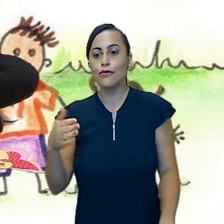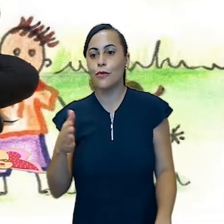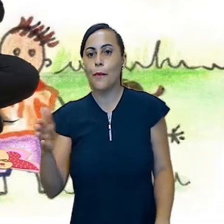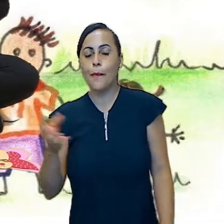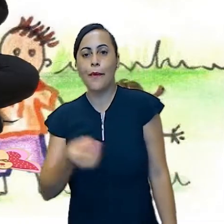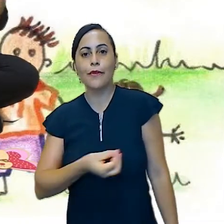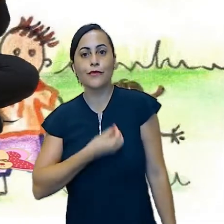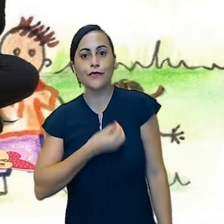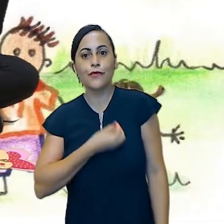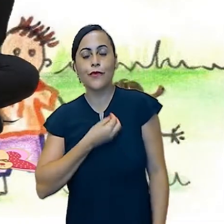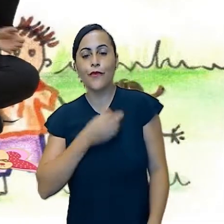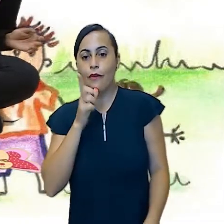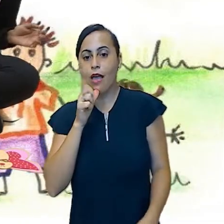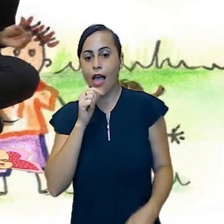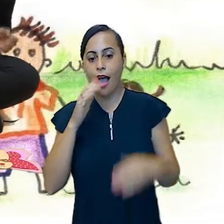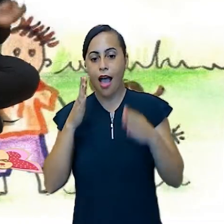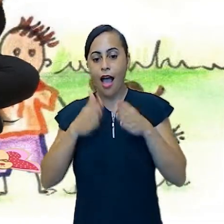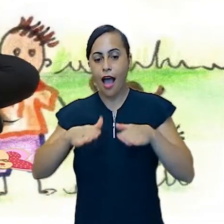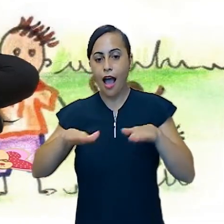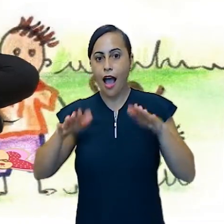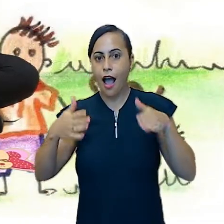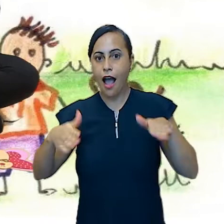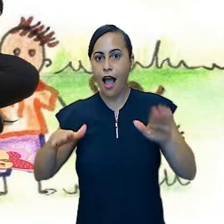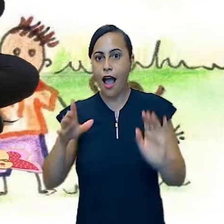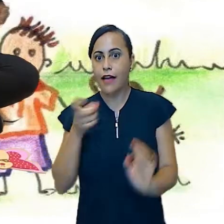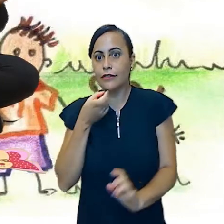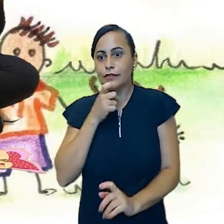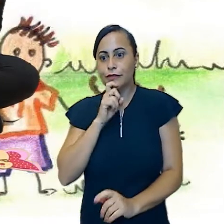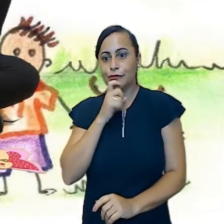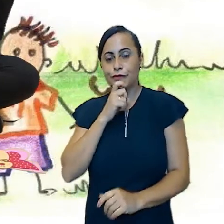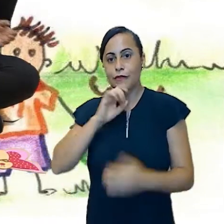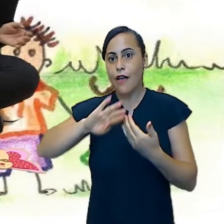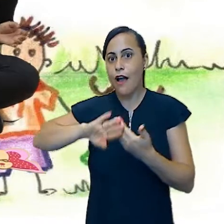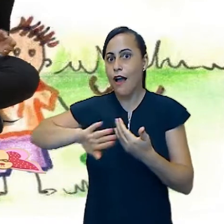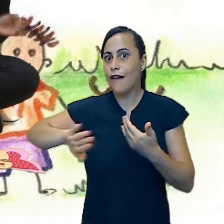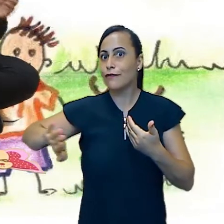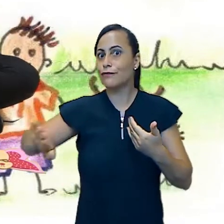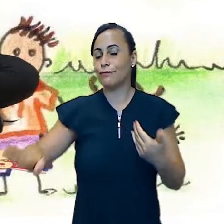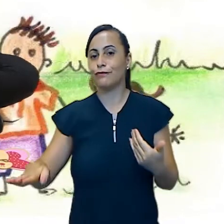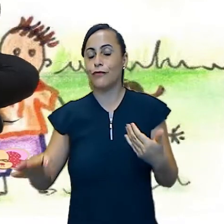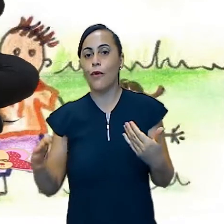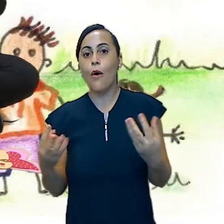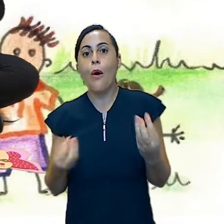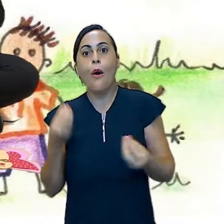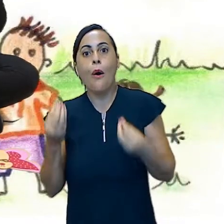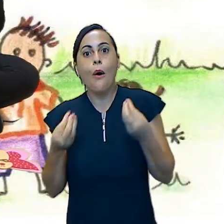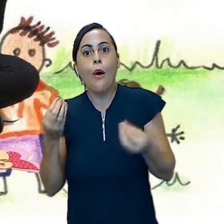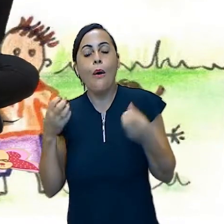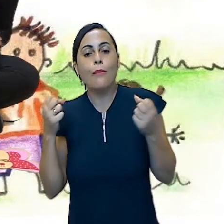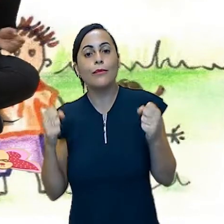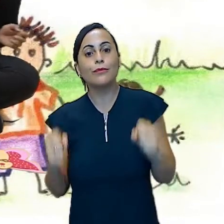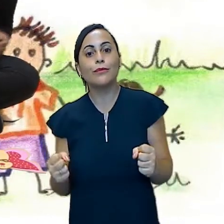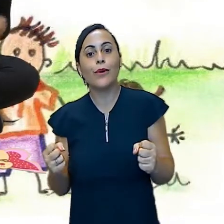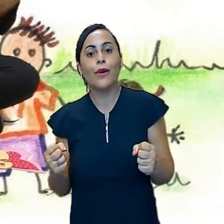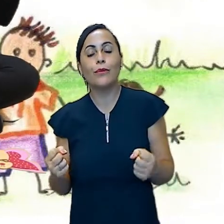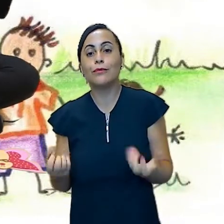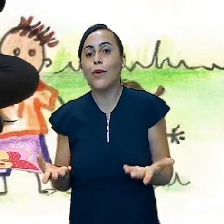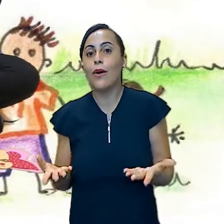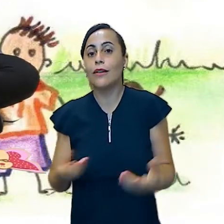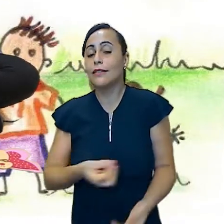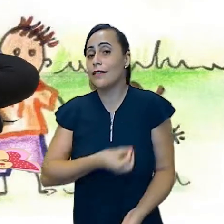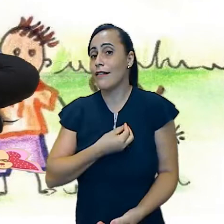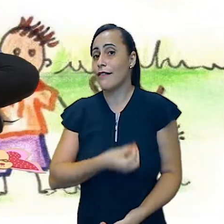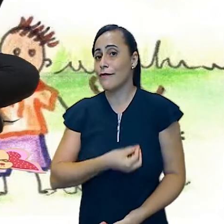viver viver fora fora d'água d'água fria? fria? Como pode um peixe vivo viver fora d'água fria?